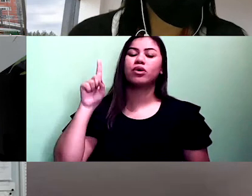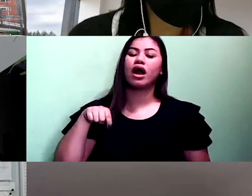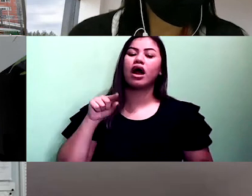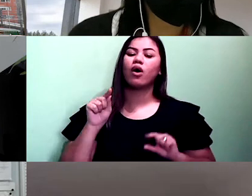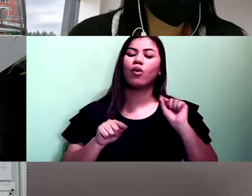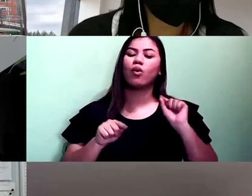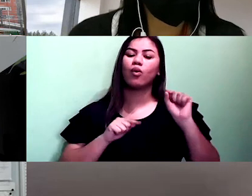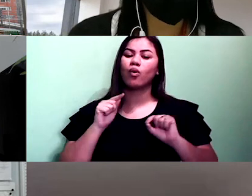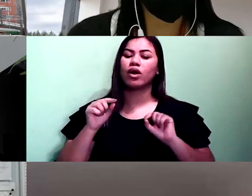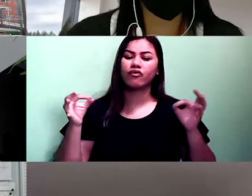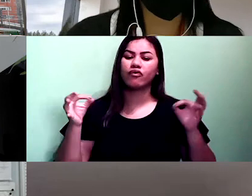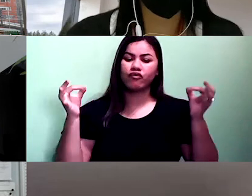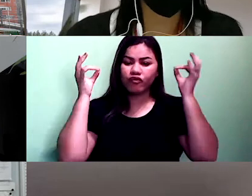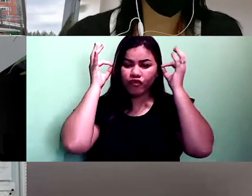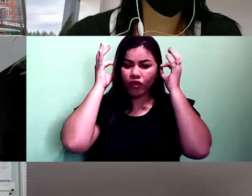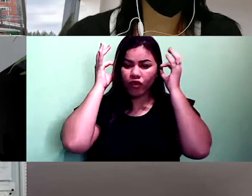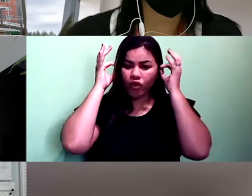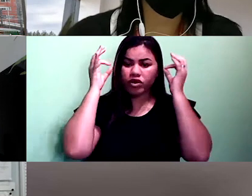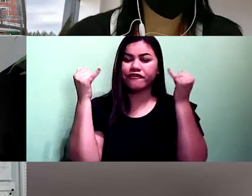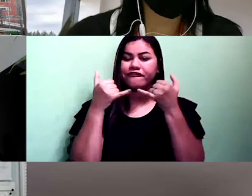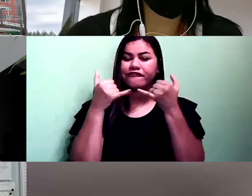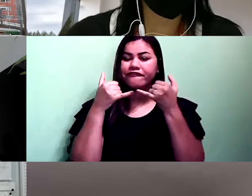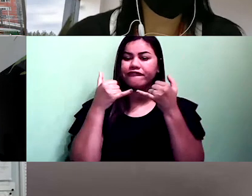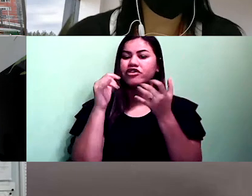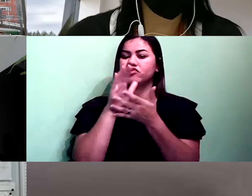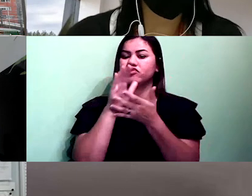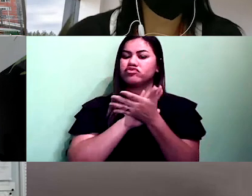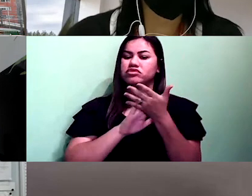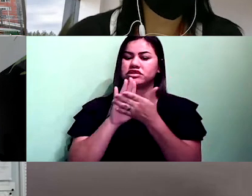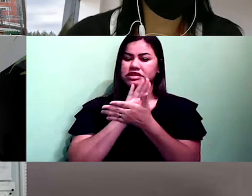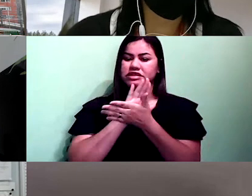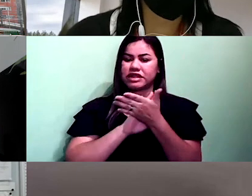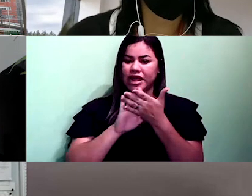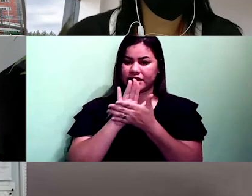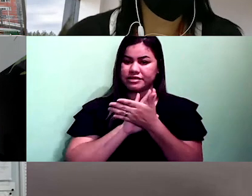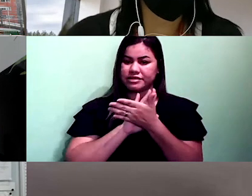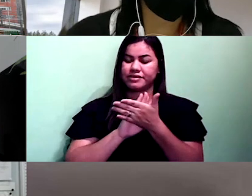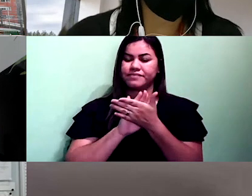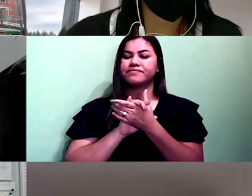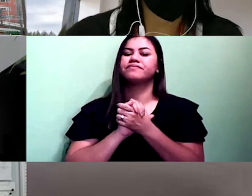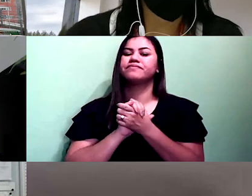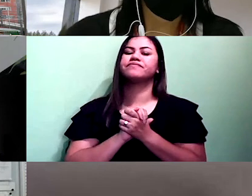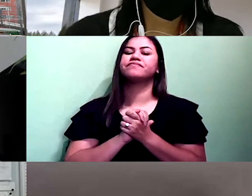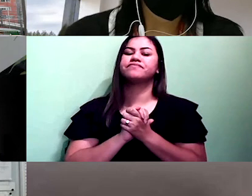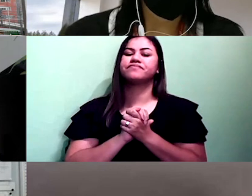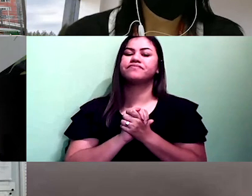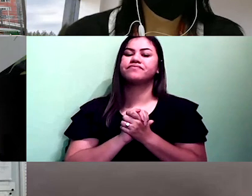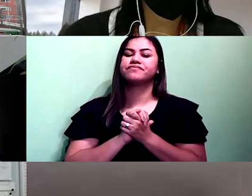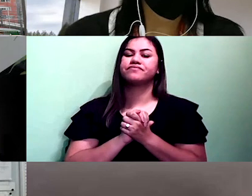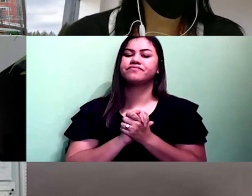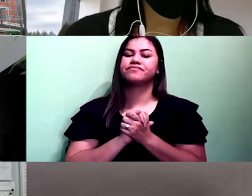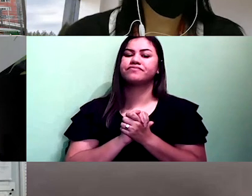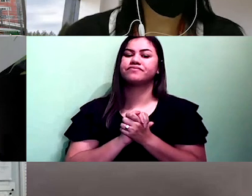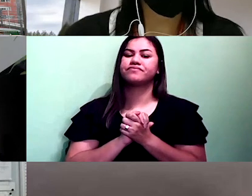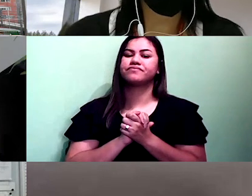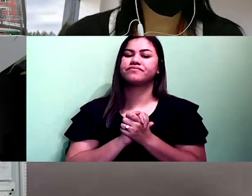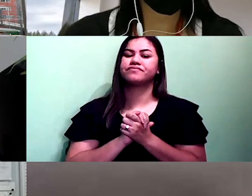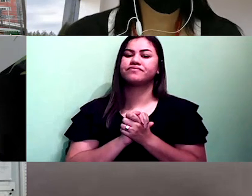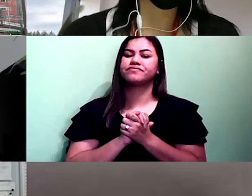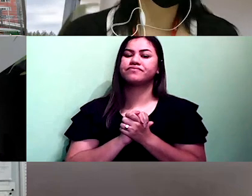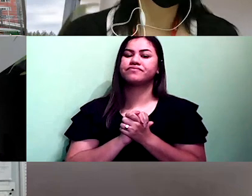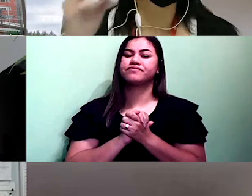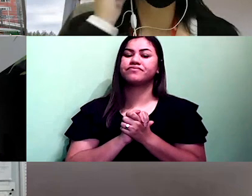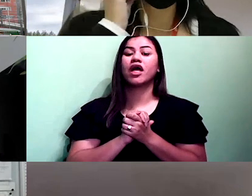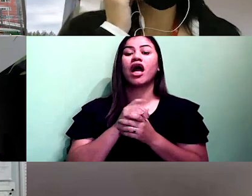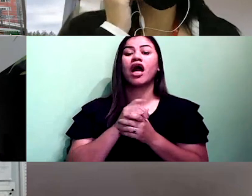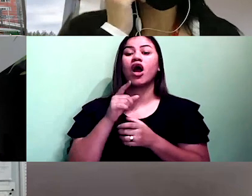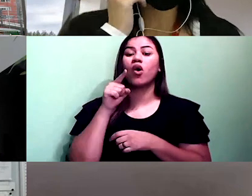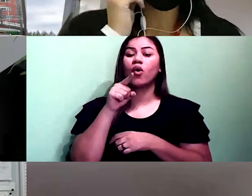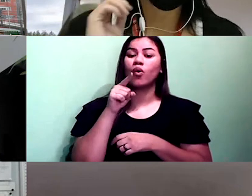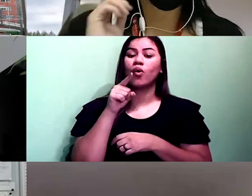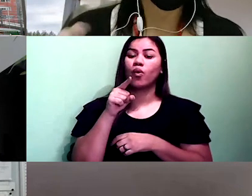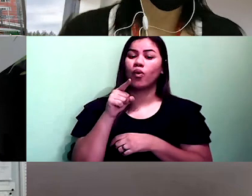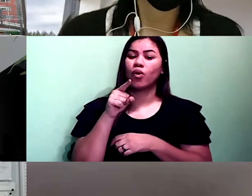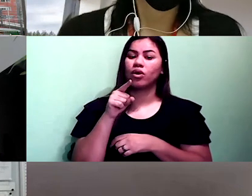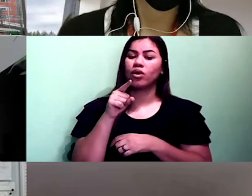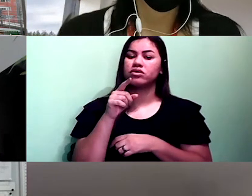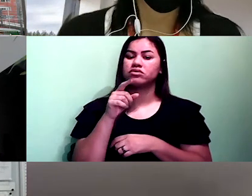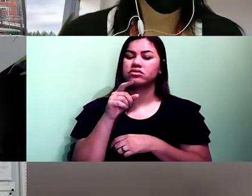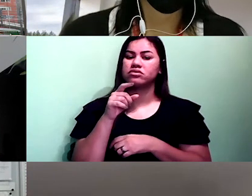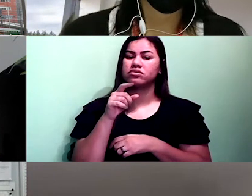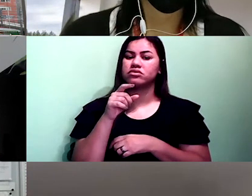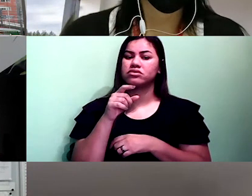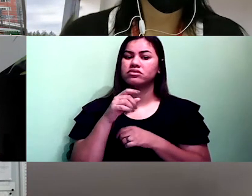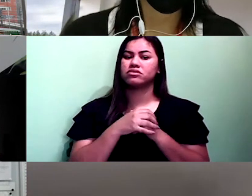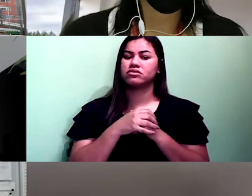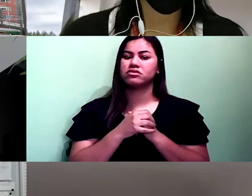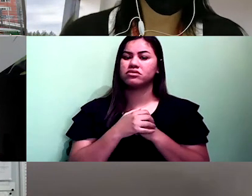é um fone de ouvido com Bluetooth, então ele é sem fio, sistema Bluetooth. O senhor vai falar para a gente 6 nomes.